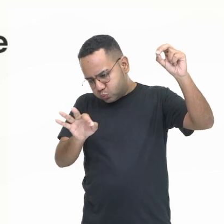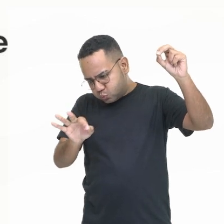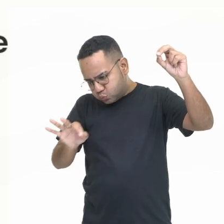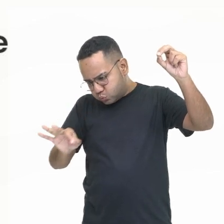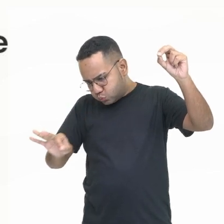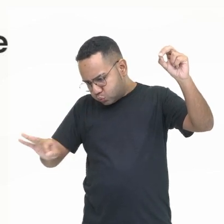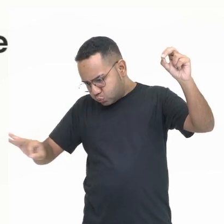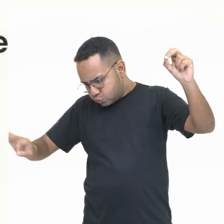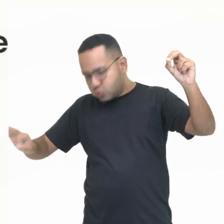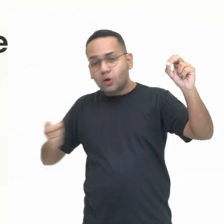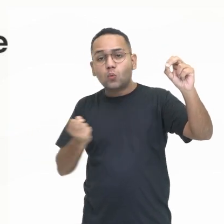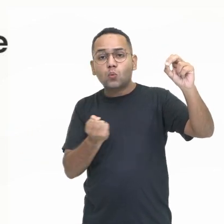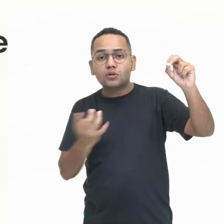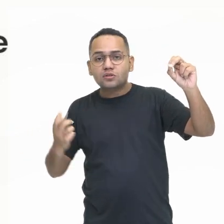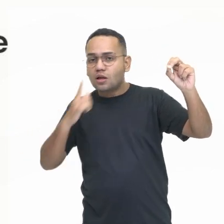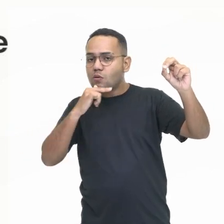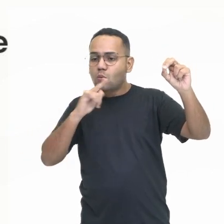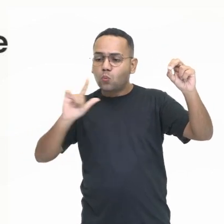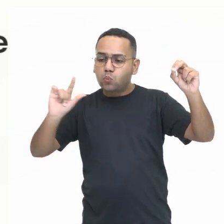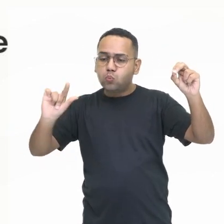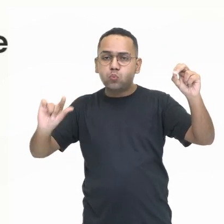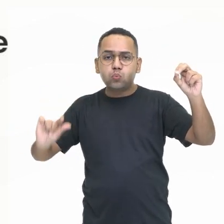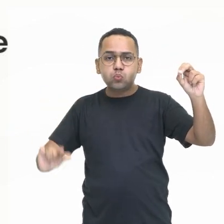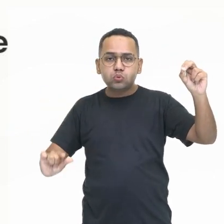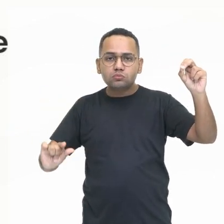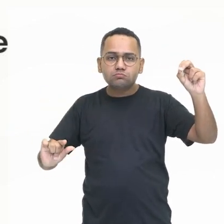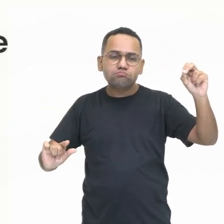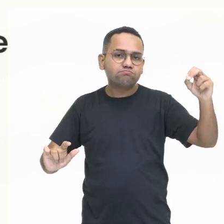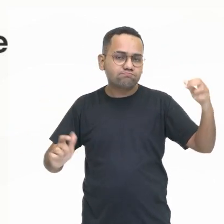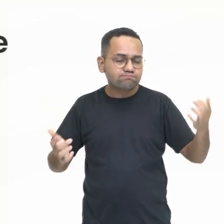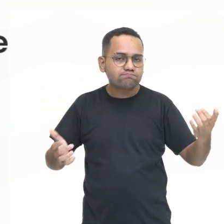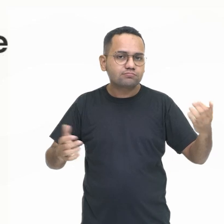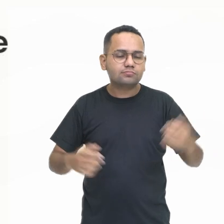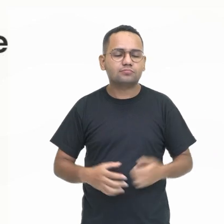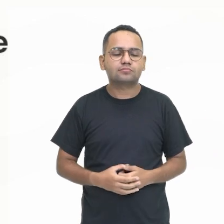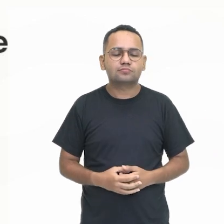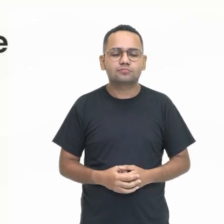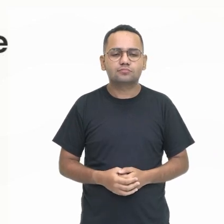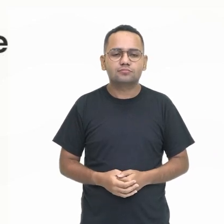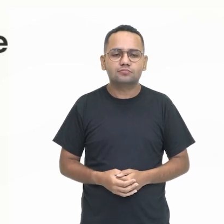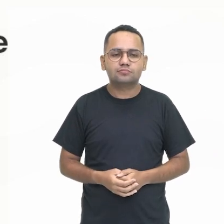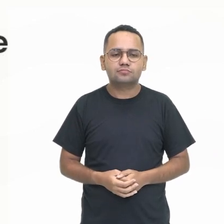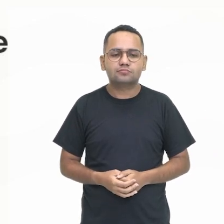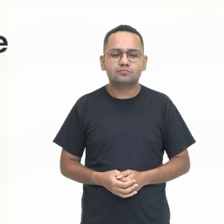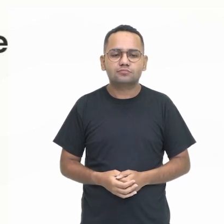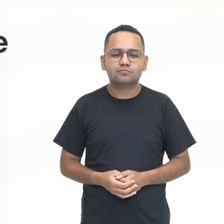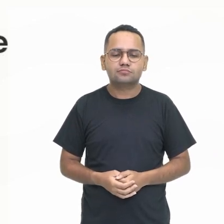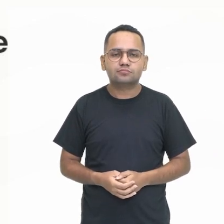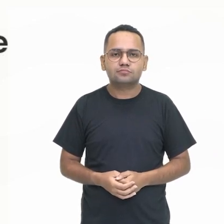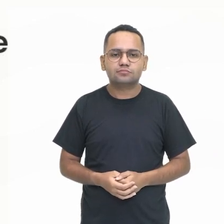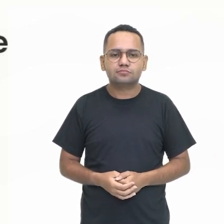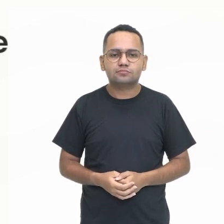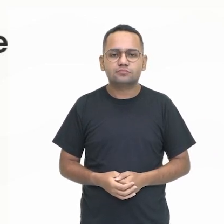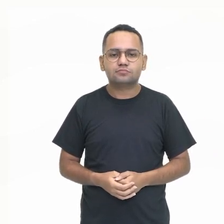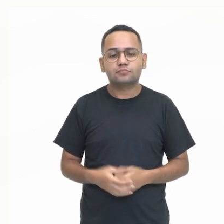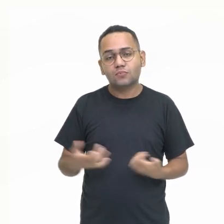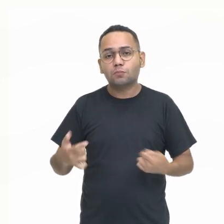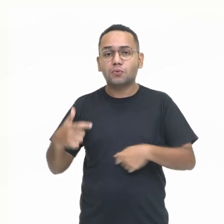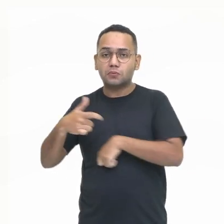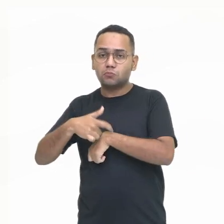aí a quantidade de água aí nesse reservatório. Então, ela indica que está sendo reduzida a quantidade de água nesse reservatório em função do